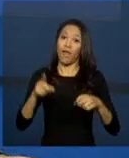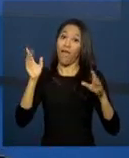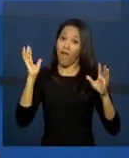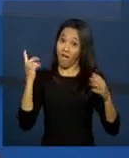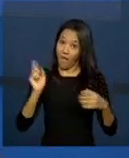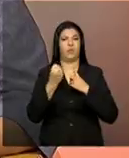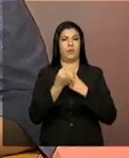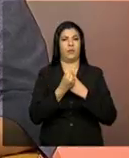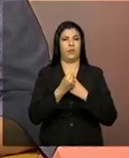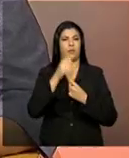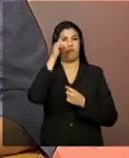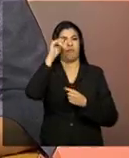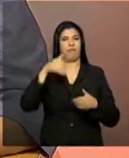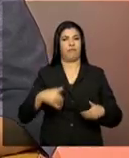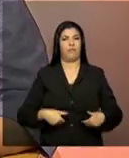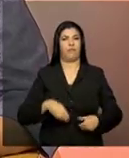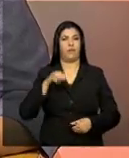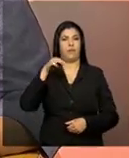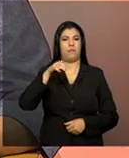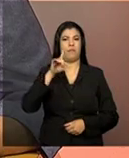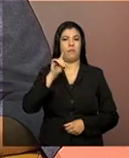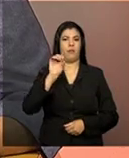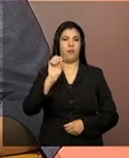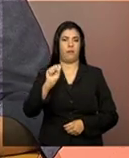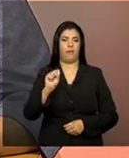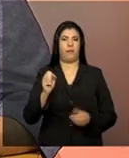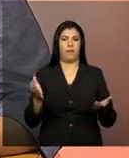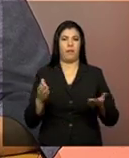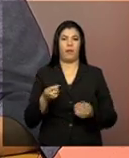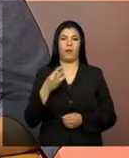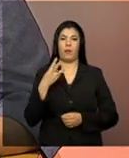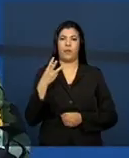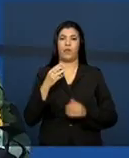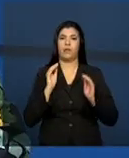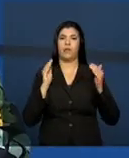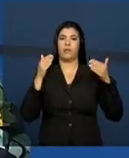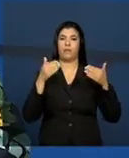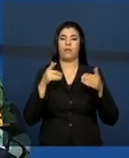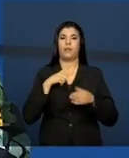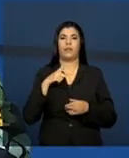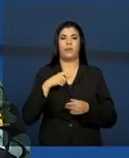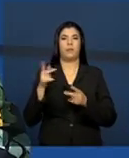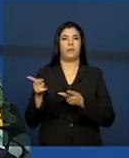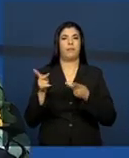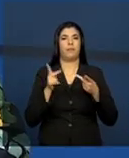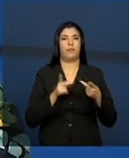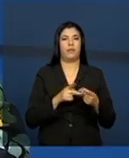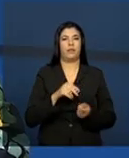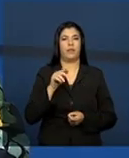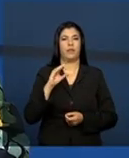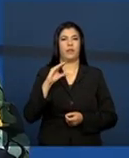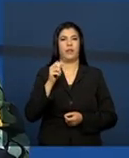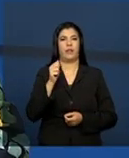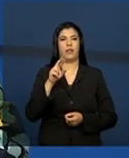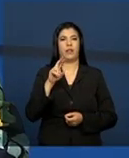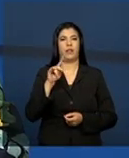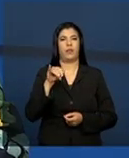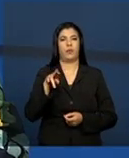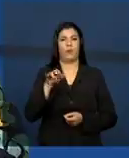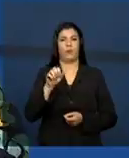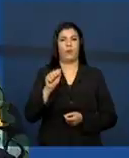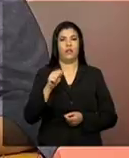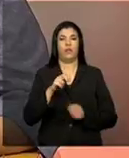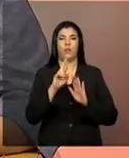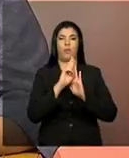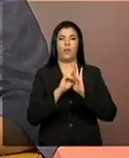desafio ainda. Neste terceiro bloco, contamos com a presença de Caroline Ayres, coordenadora geral de regulação do SUAS,